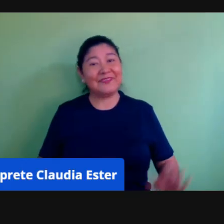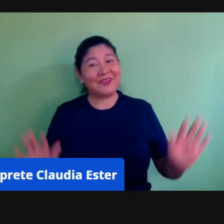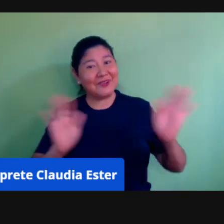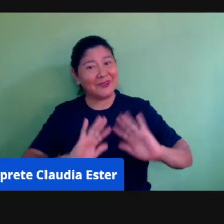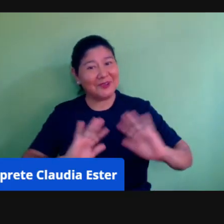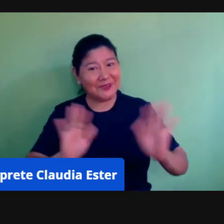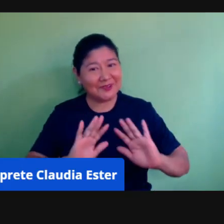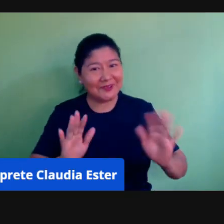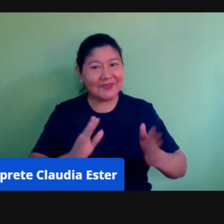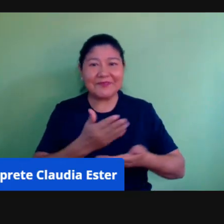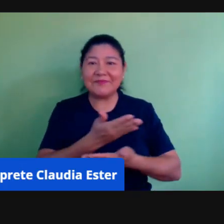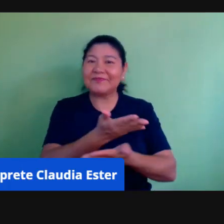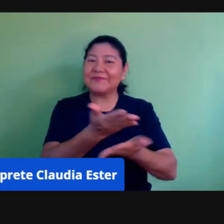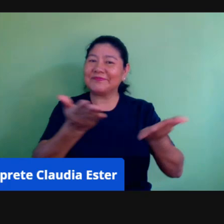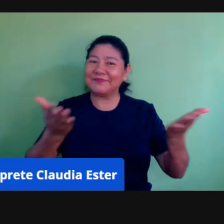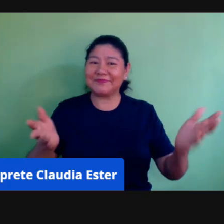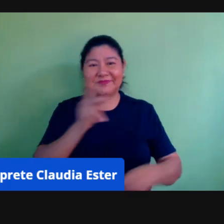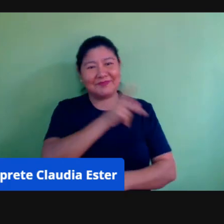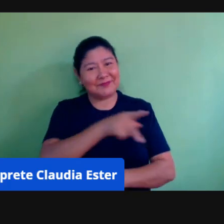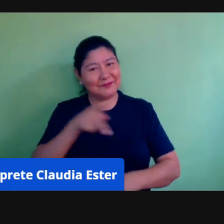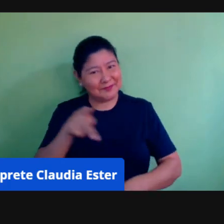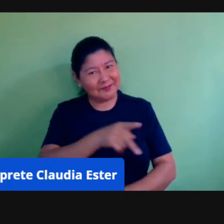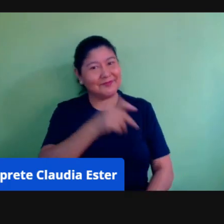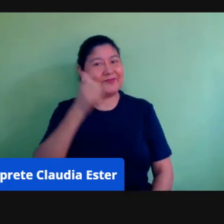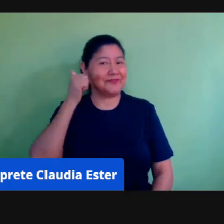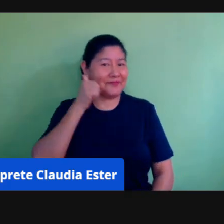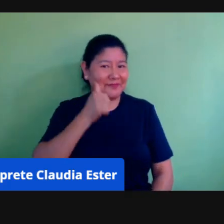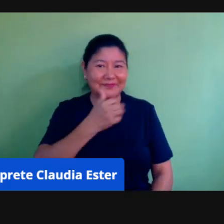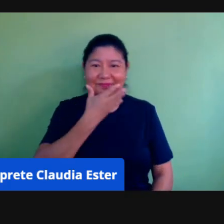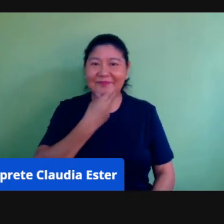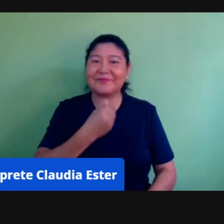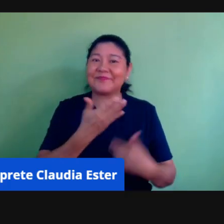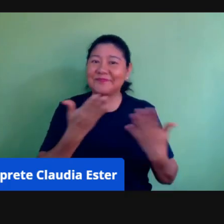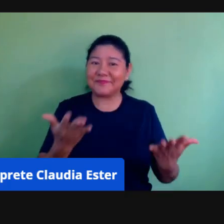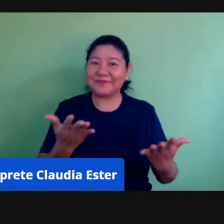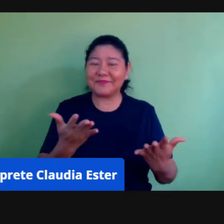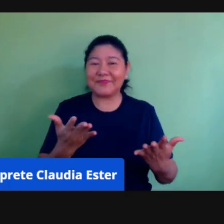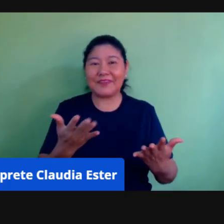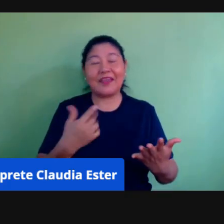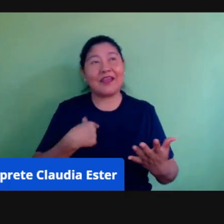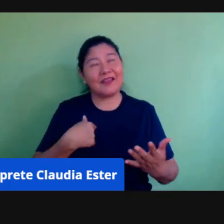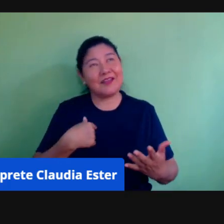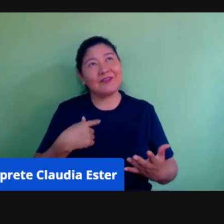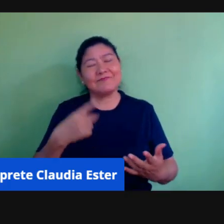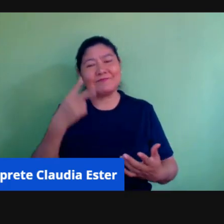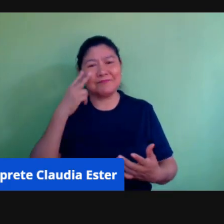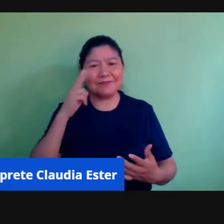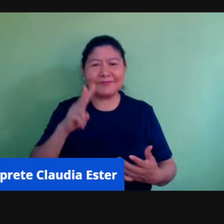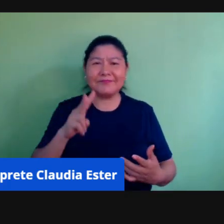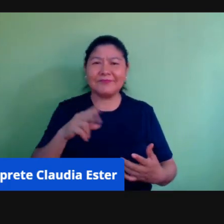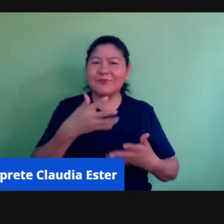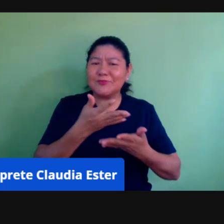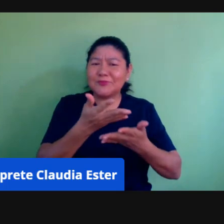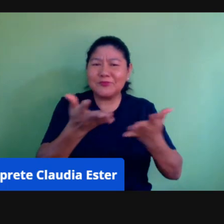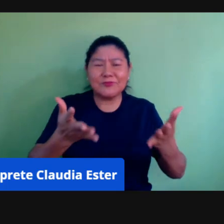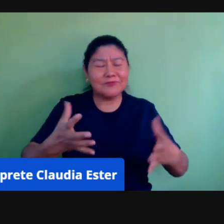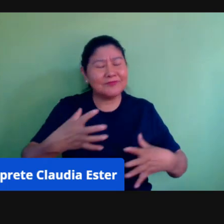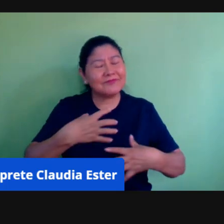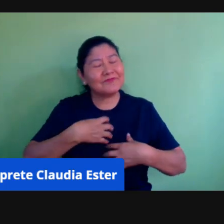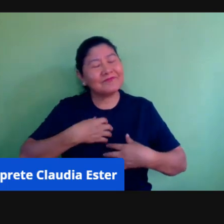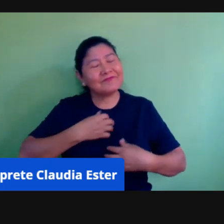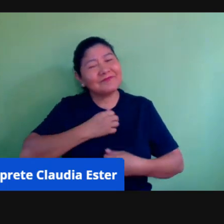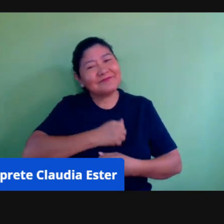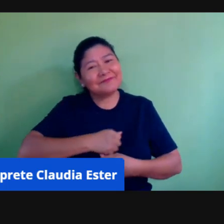Olá, professoras e professores. Espero que todos estejam bem. Estamos nos encontrando